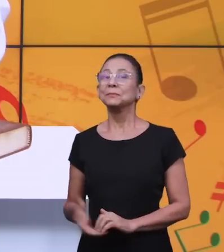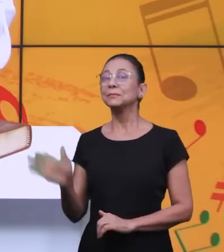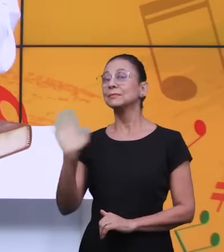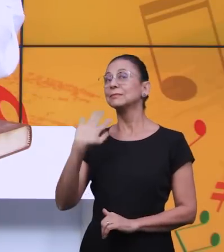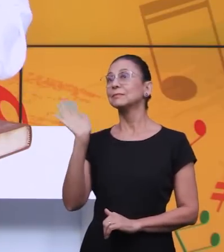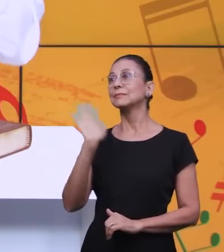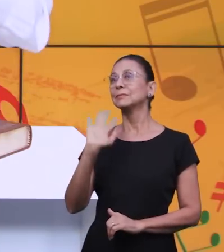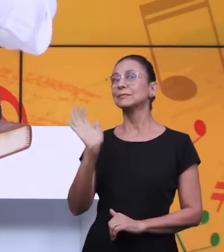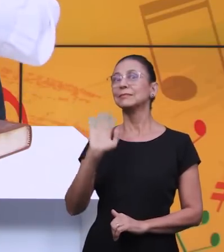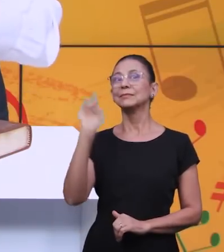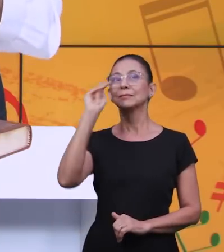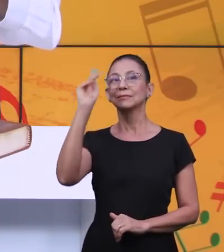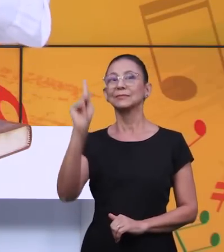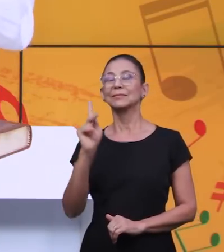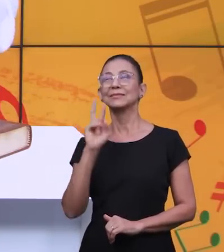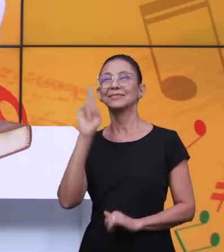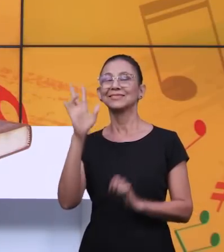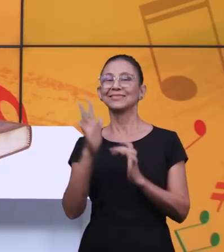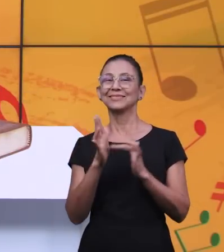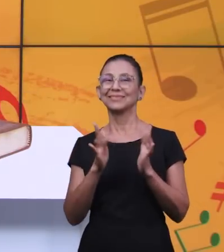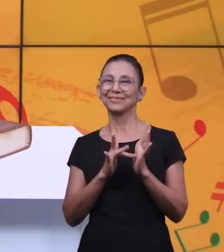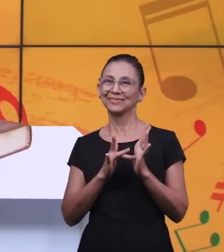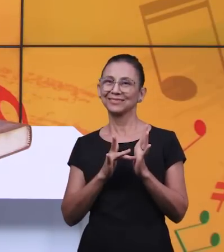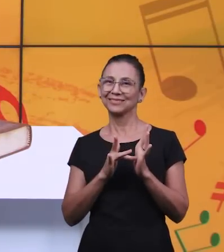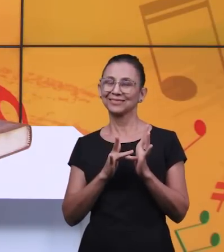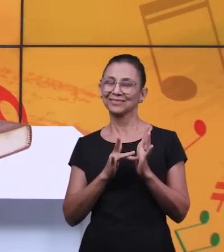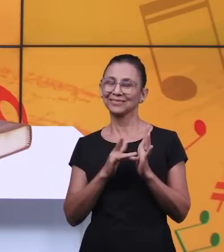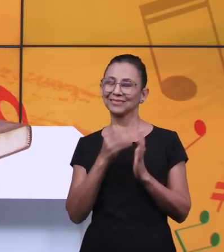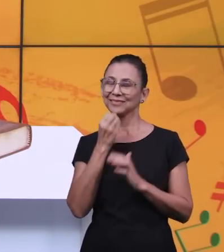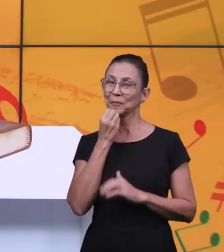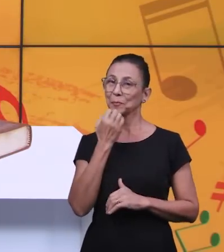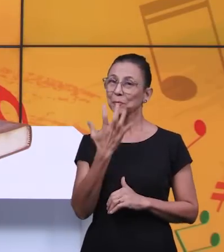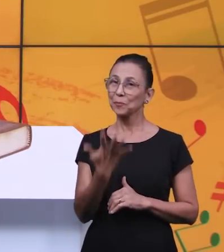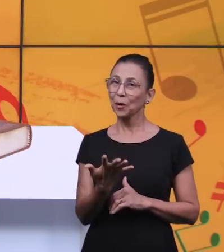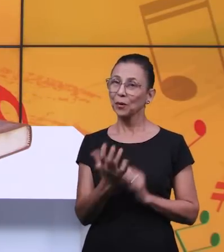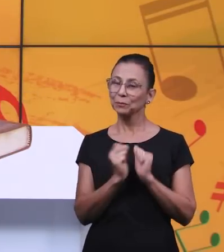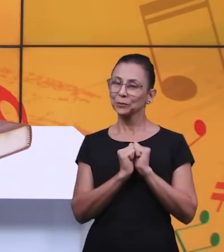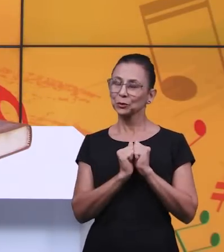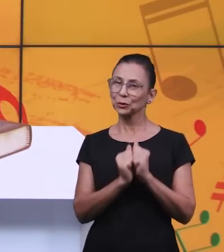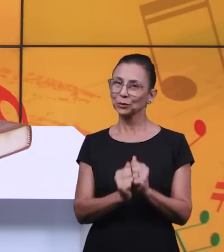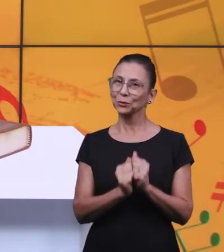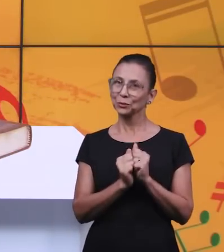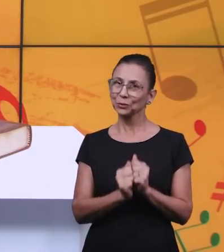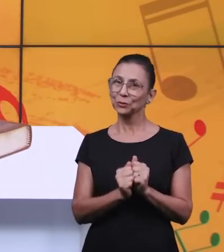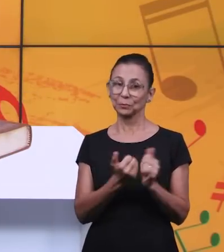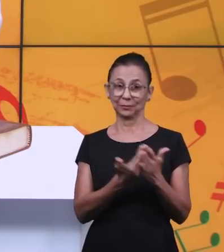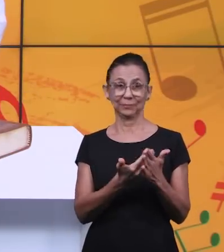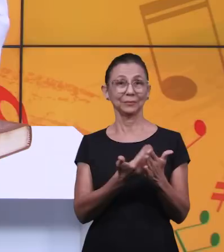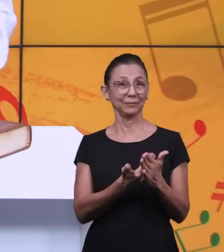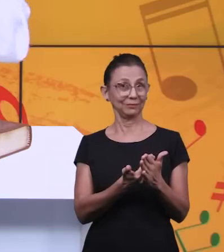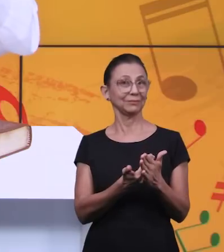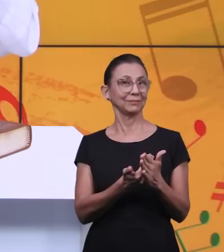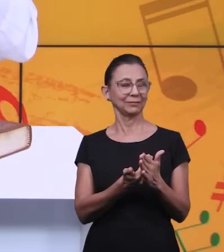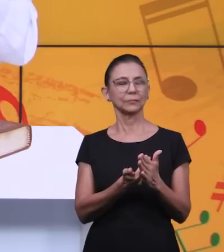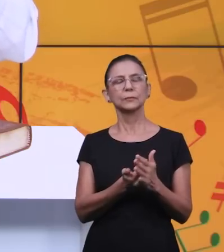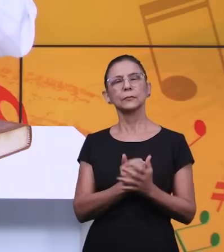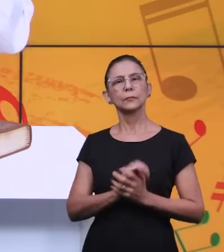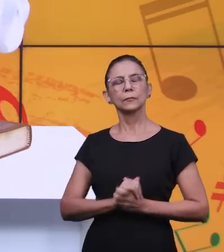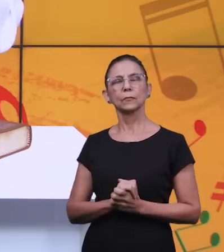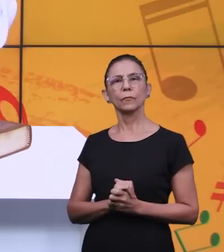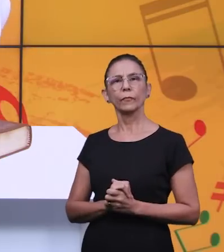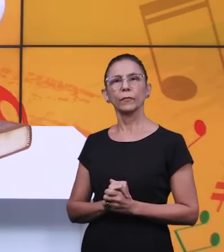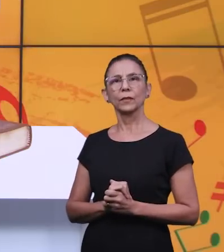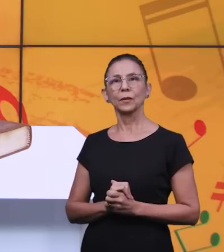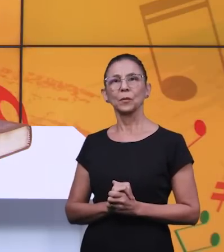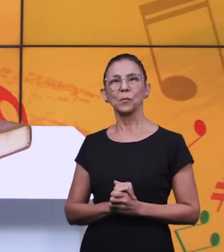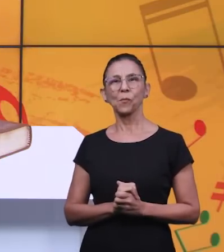Olá, classes! A paz do Senhor Jesus a todos. Que bom estarmos juntos para mais uma aula. Agora que o